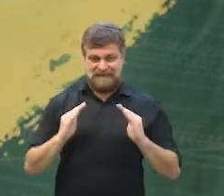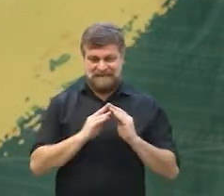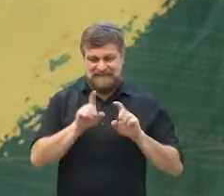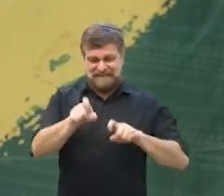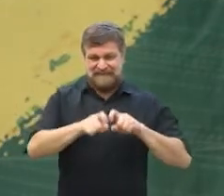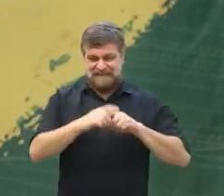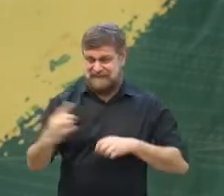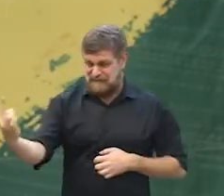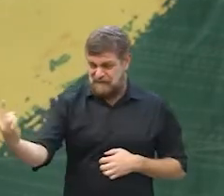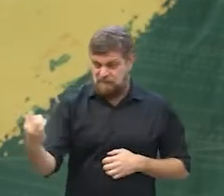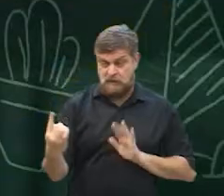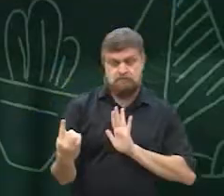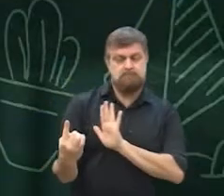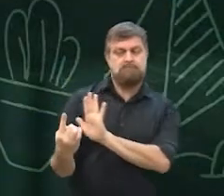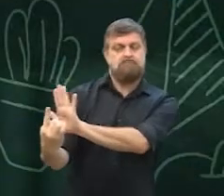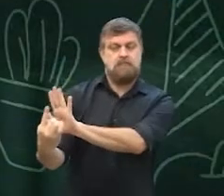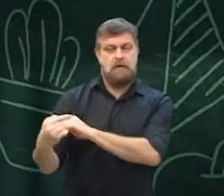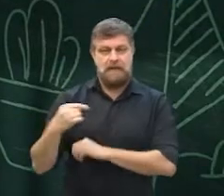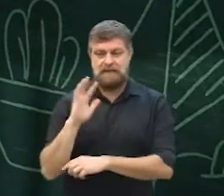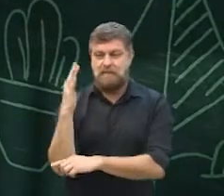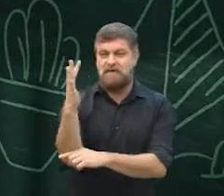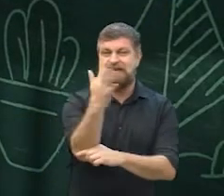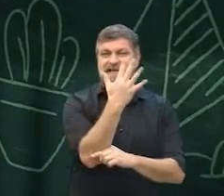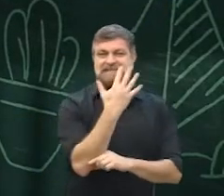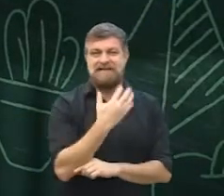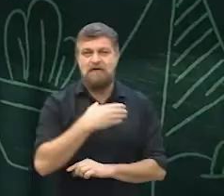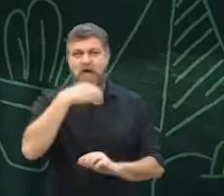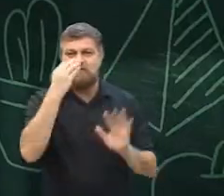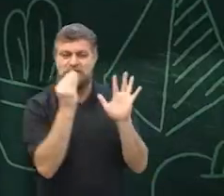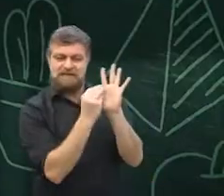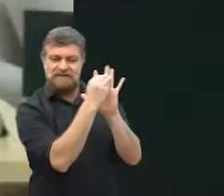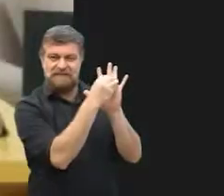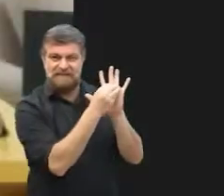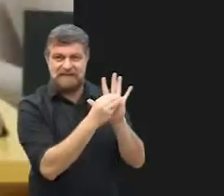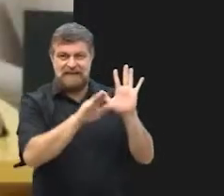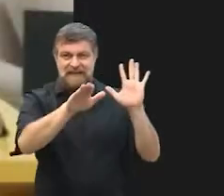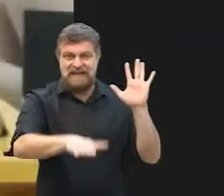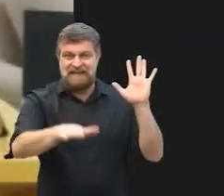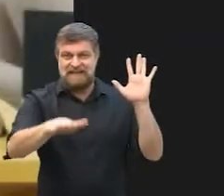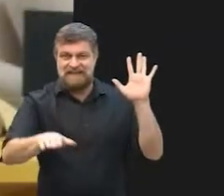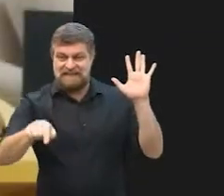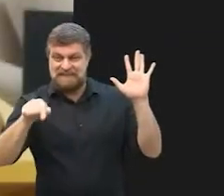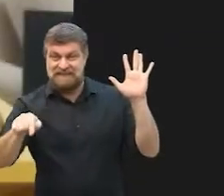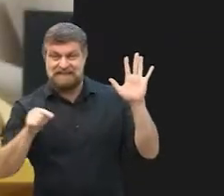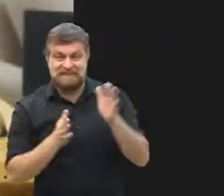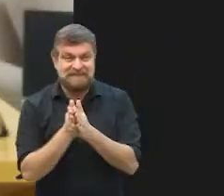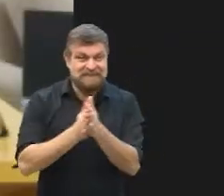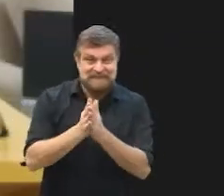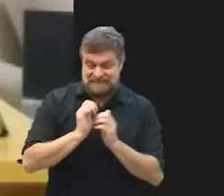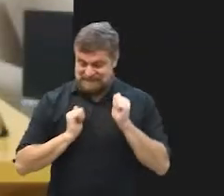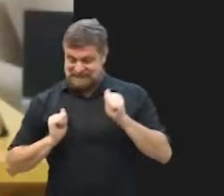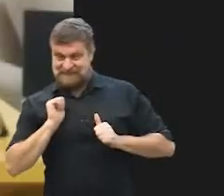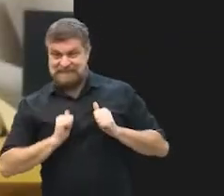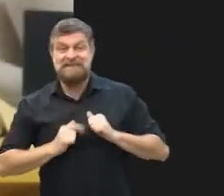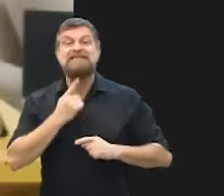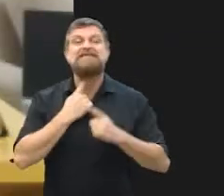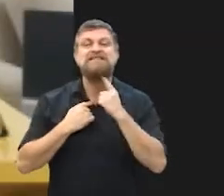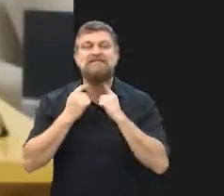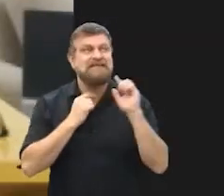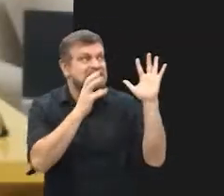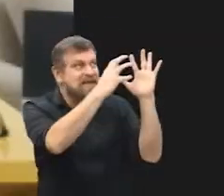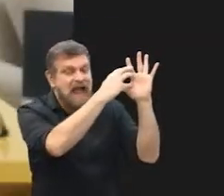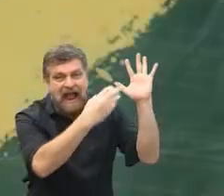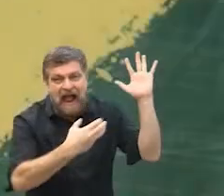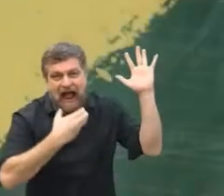sua chácara, onde tem muitas árvores frutíferas, e essas crianças têm o grande encanto de querer